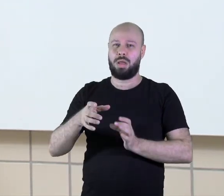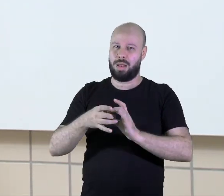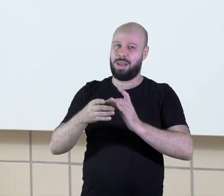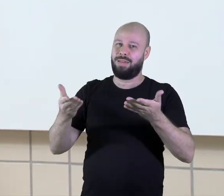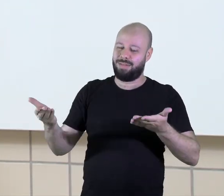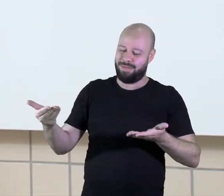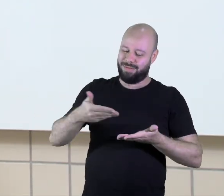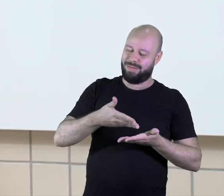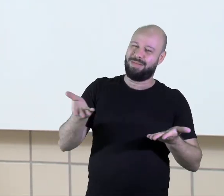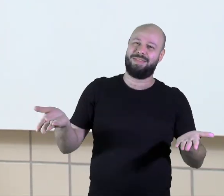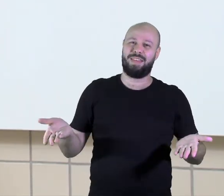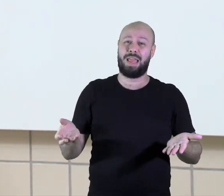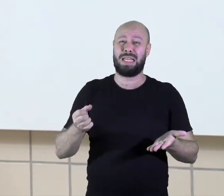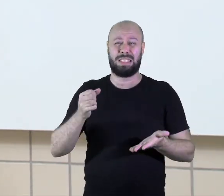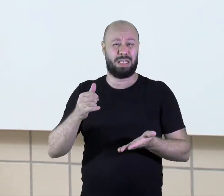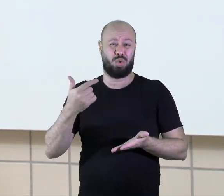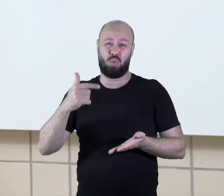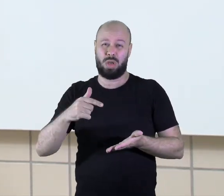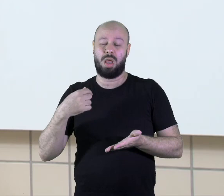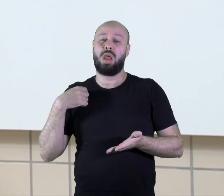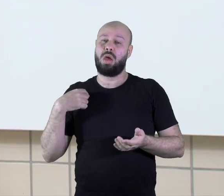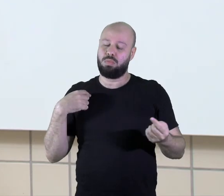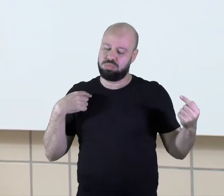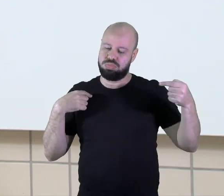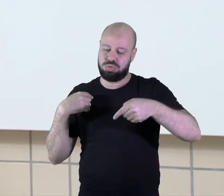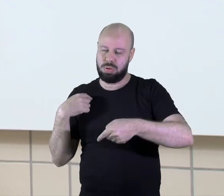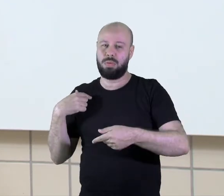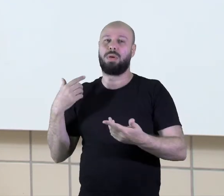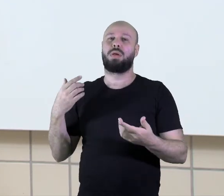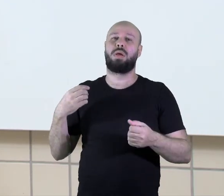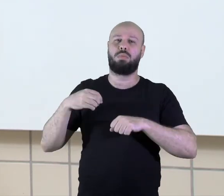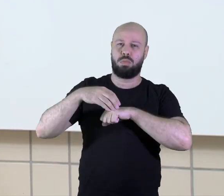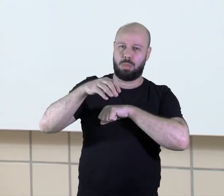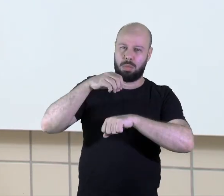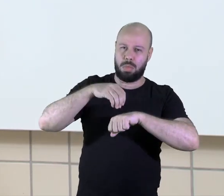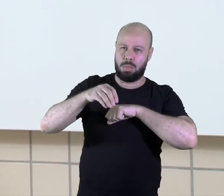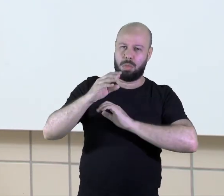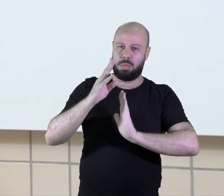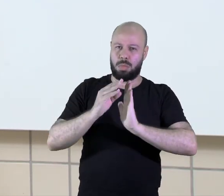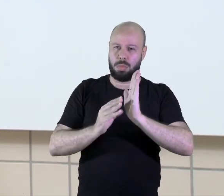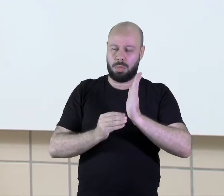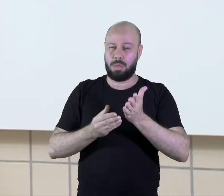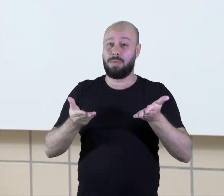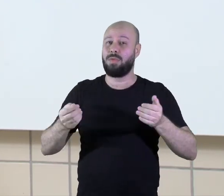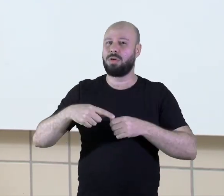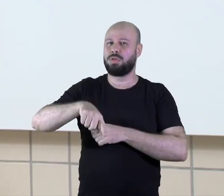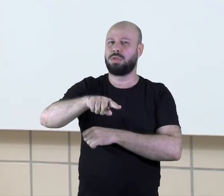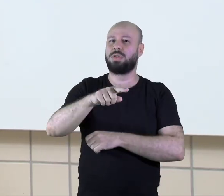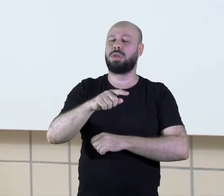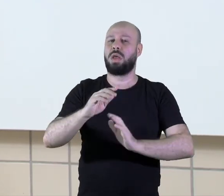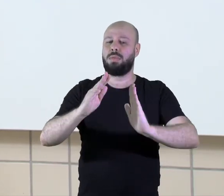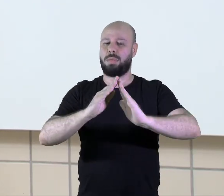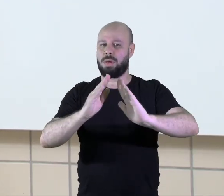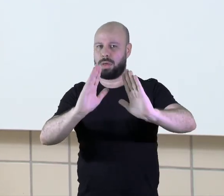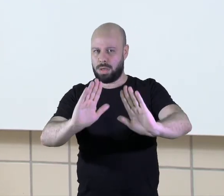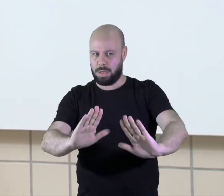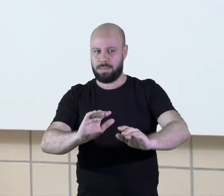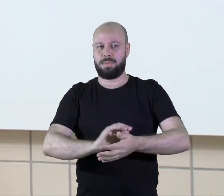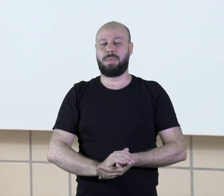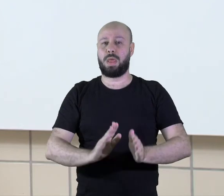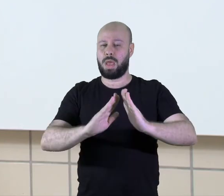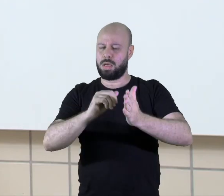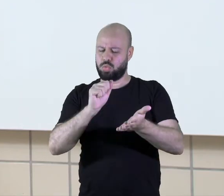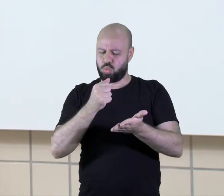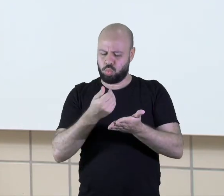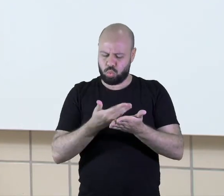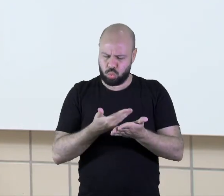nós. Né? Mas se não tiver também, a gente vai estar aqui para transmitir esse conteúdo para que você não se exponha. Fique em casa,